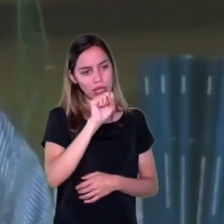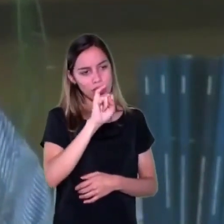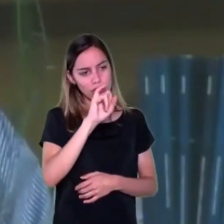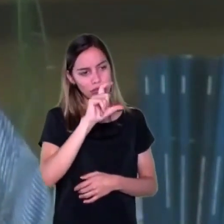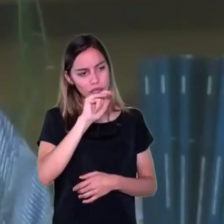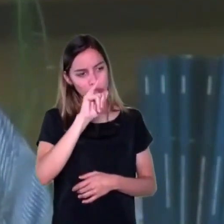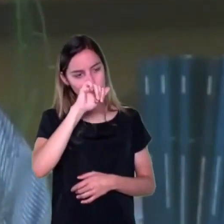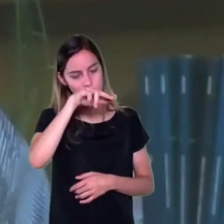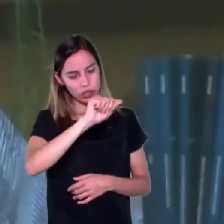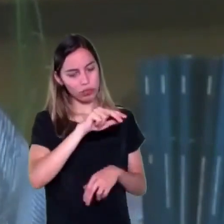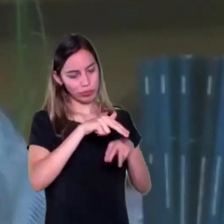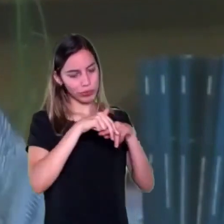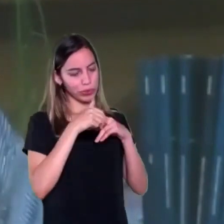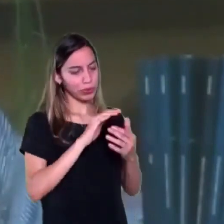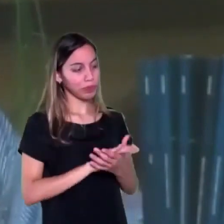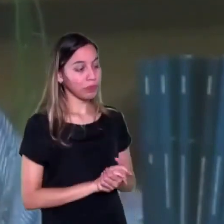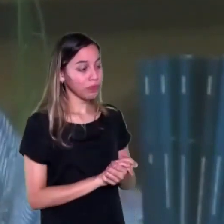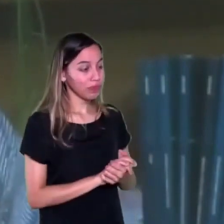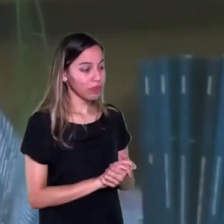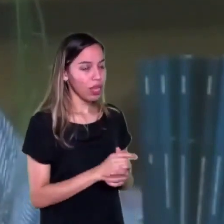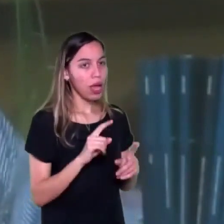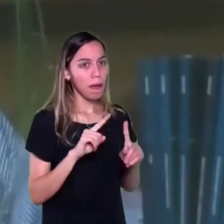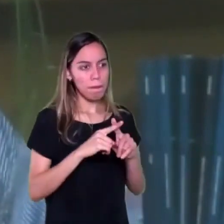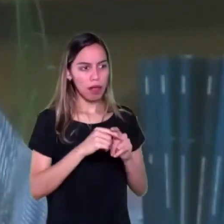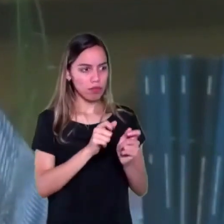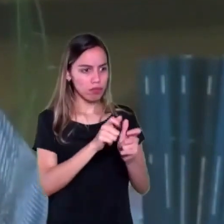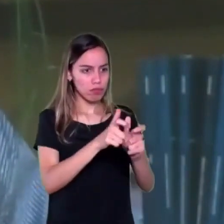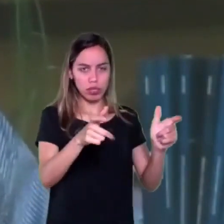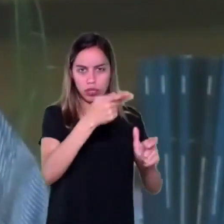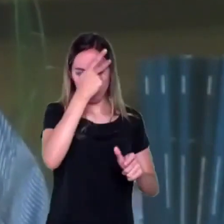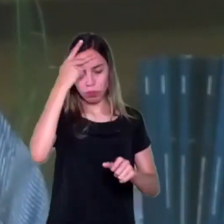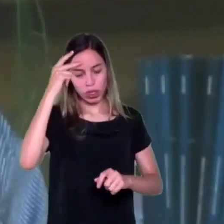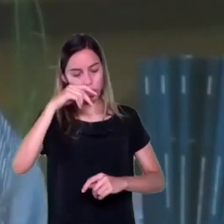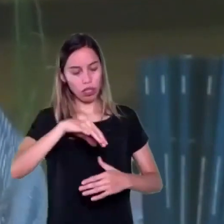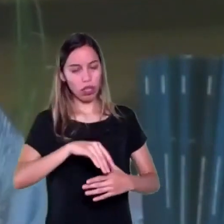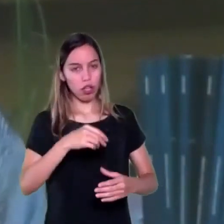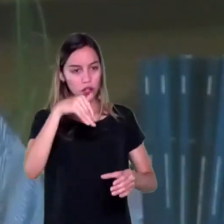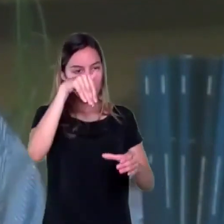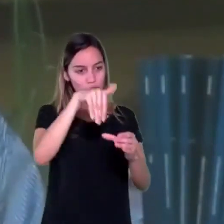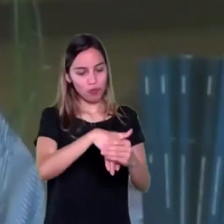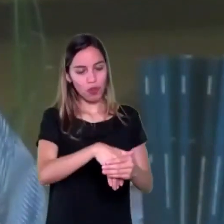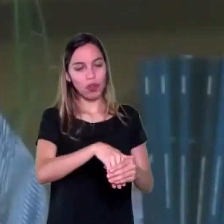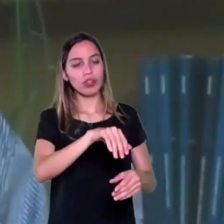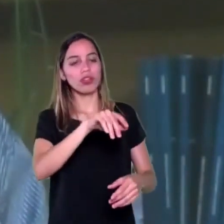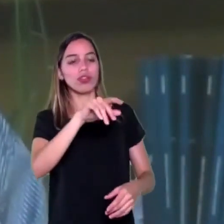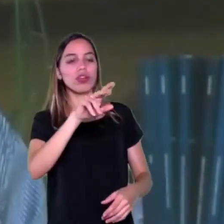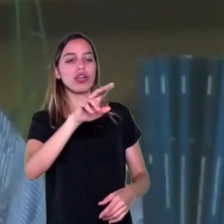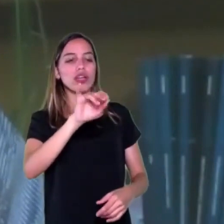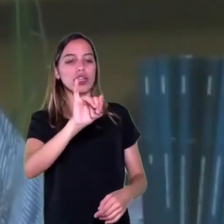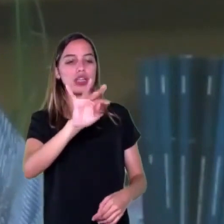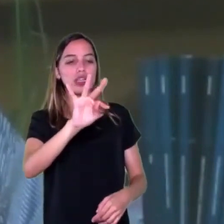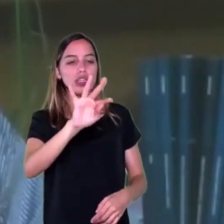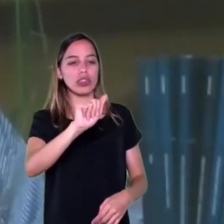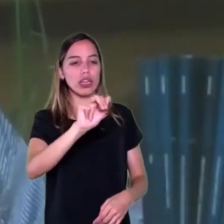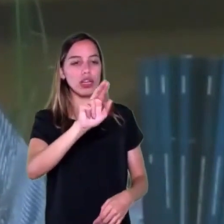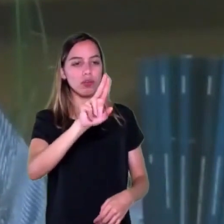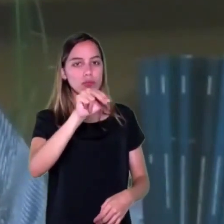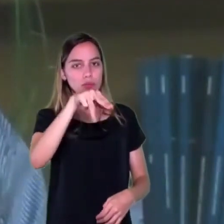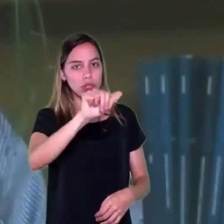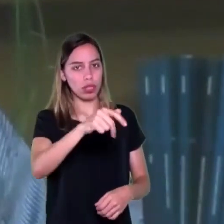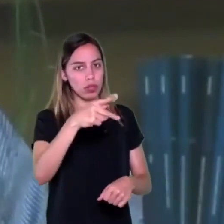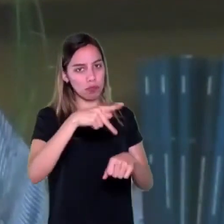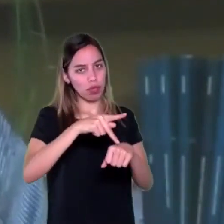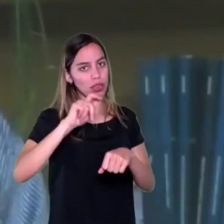verdade, venceu a maioria com Itaúna Pedra Negra. E a cidade, então,